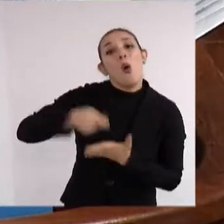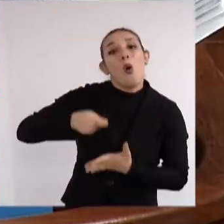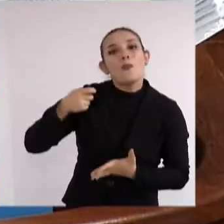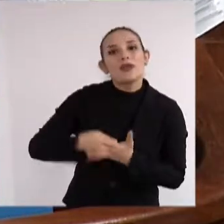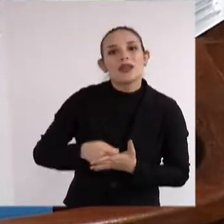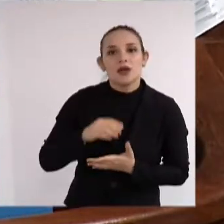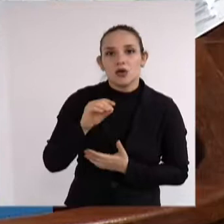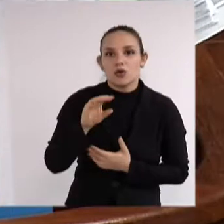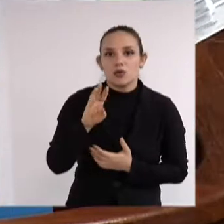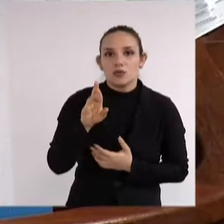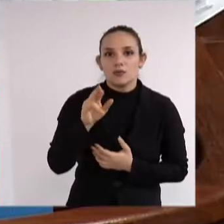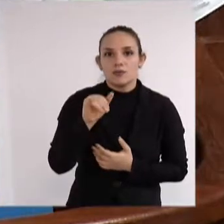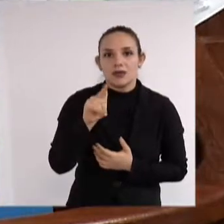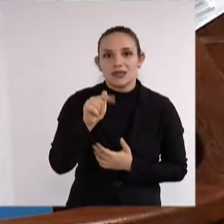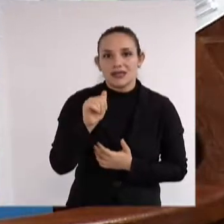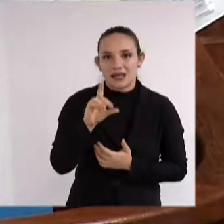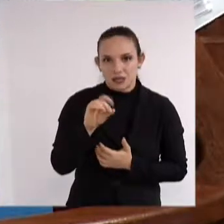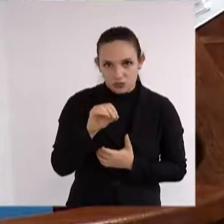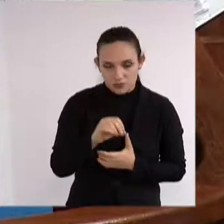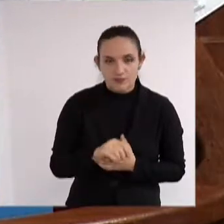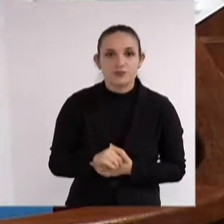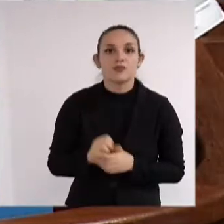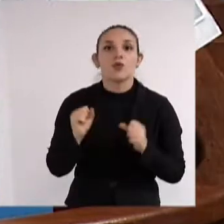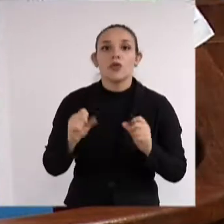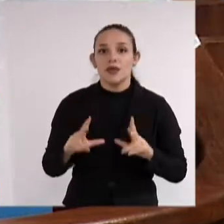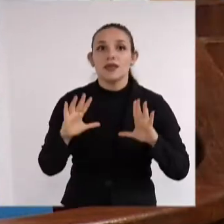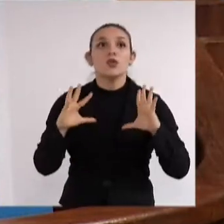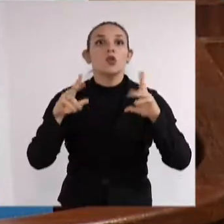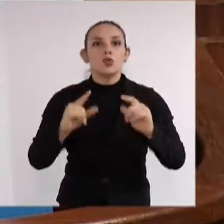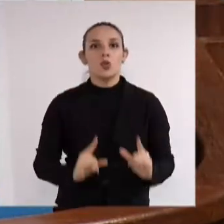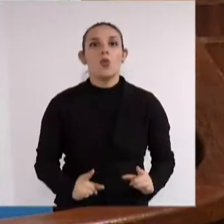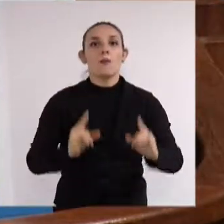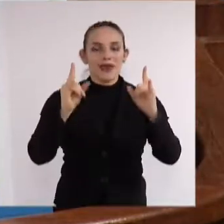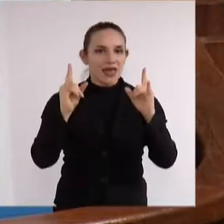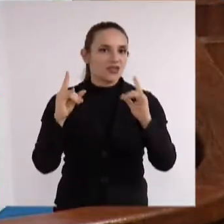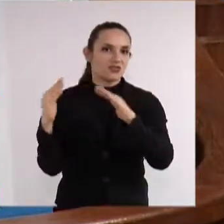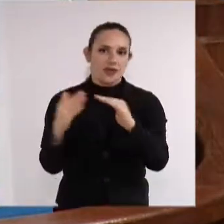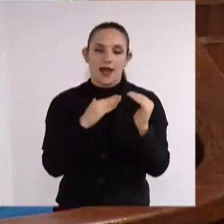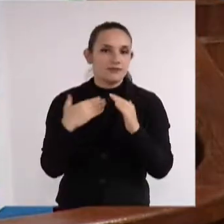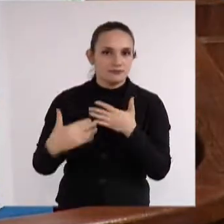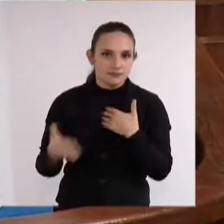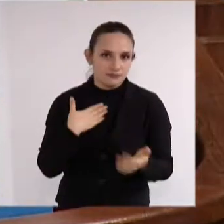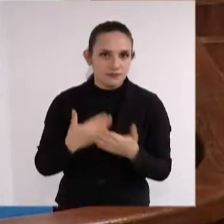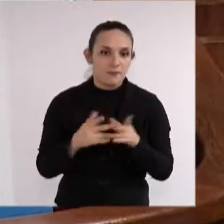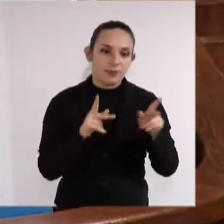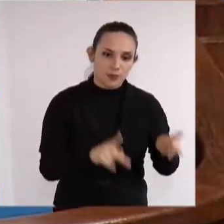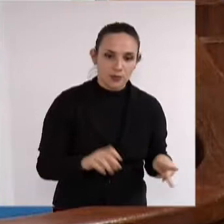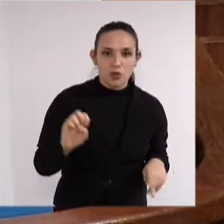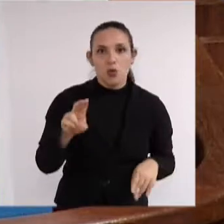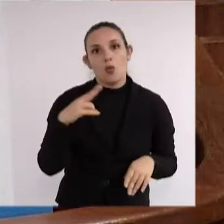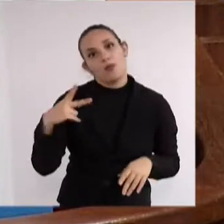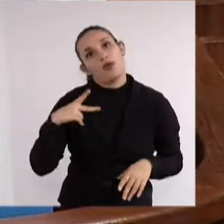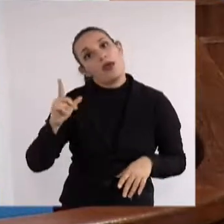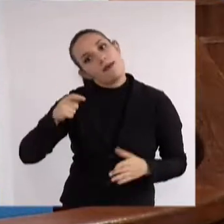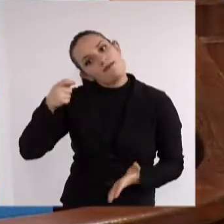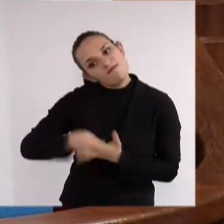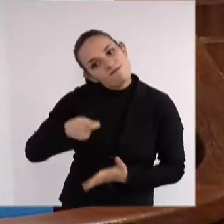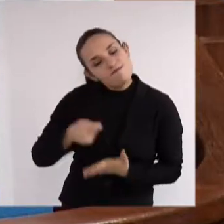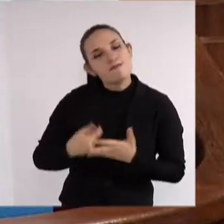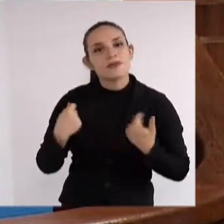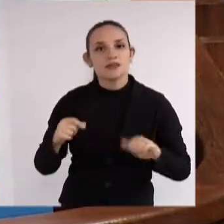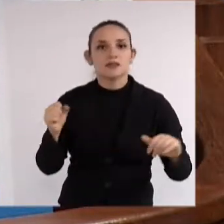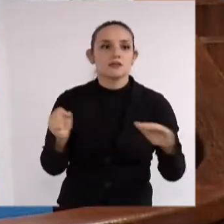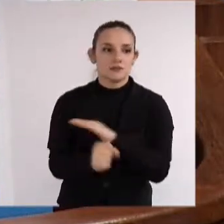os imóveis que devem dispor de banheiros adaptados por determinação legal. Portanto, a norma federal